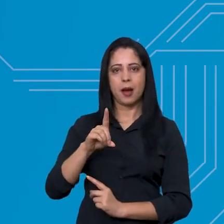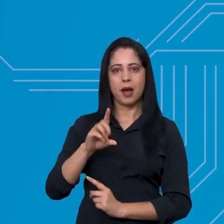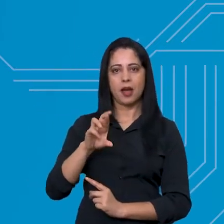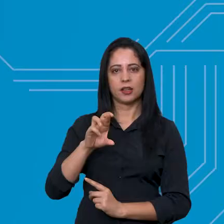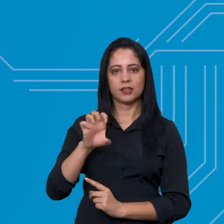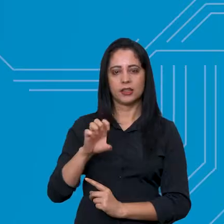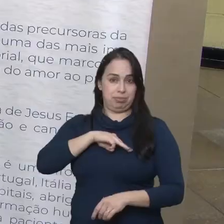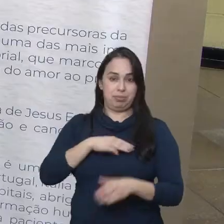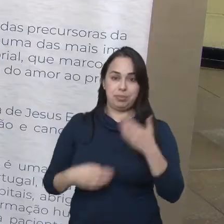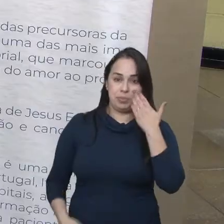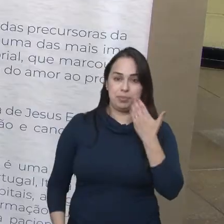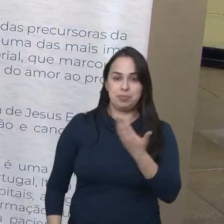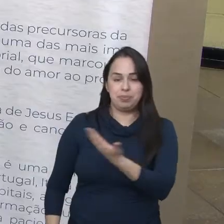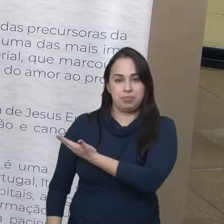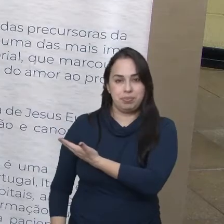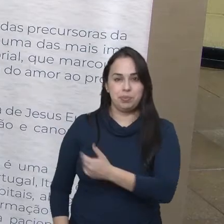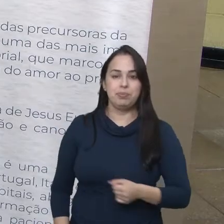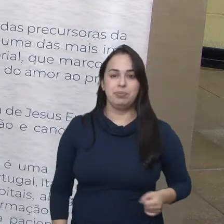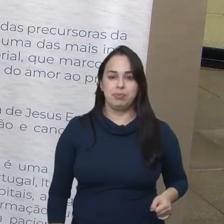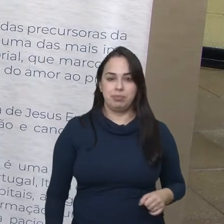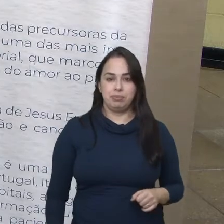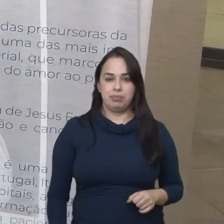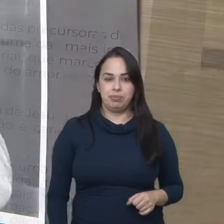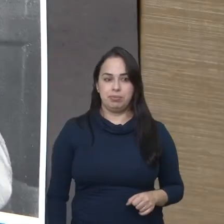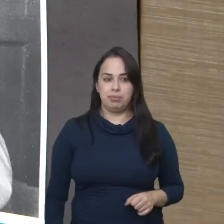na cidade.